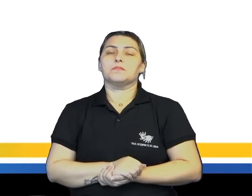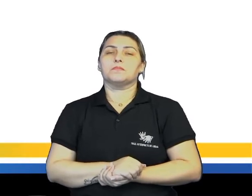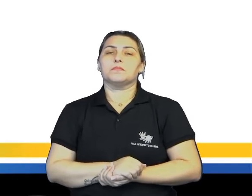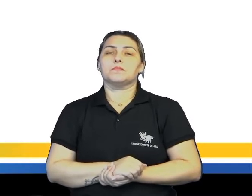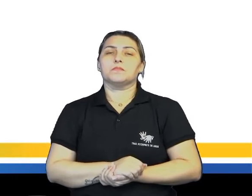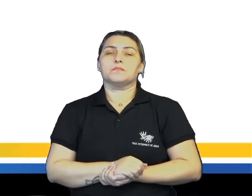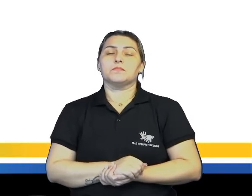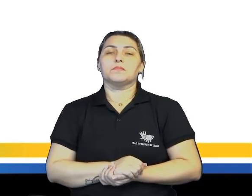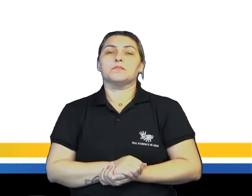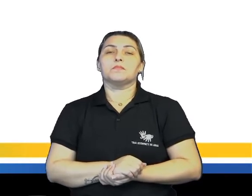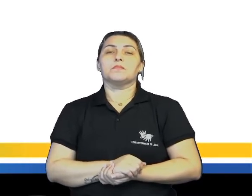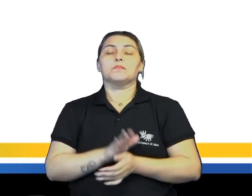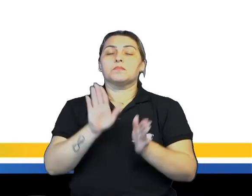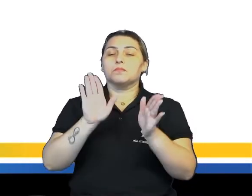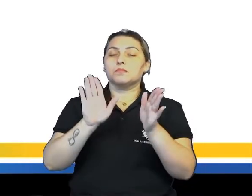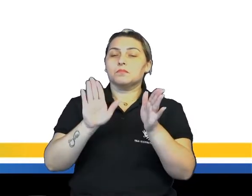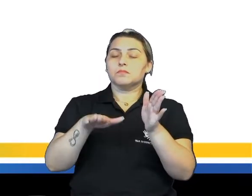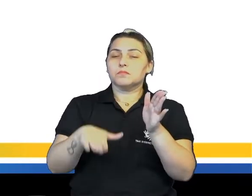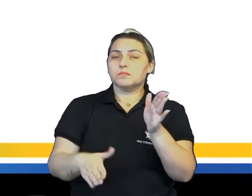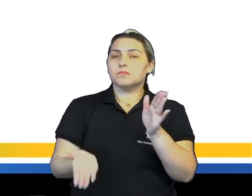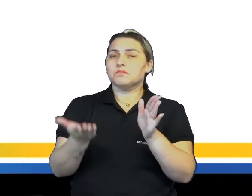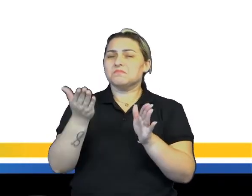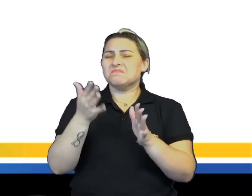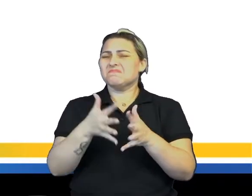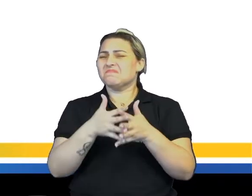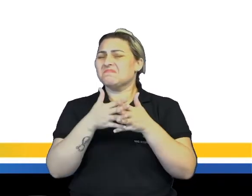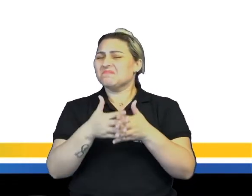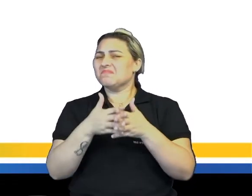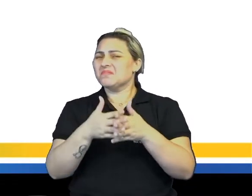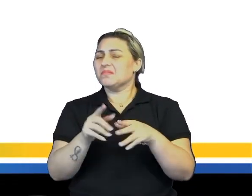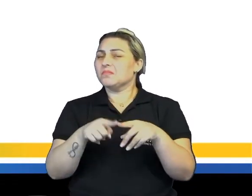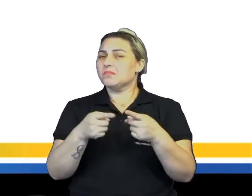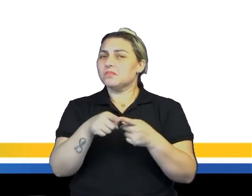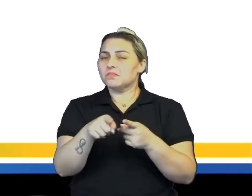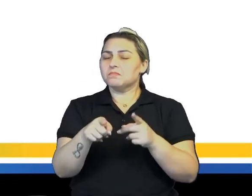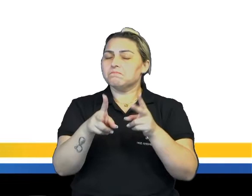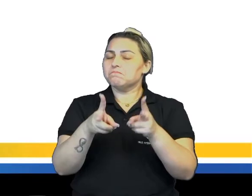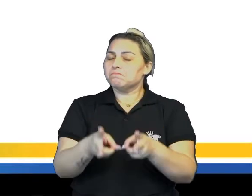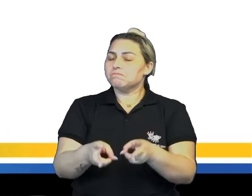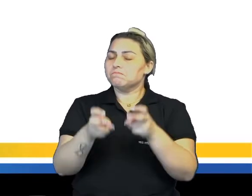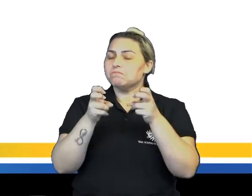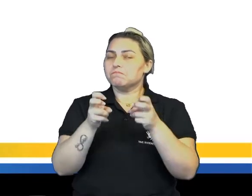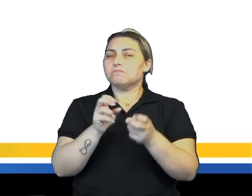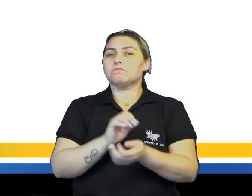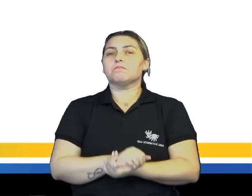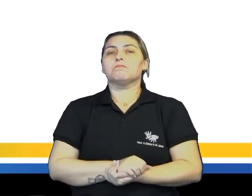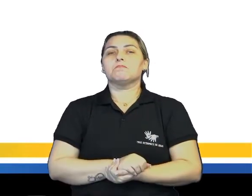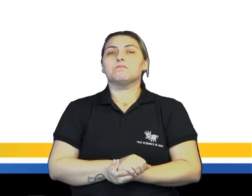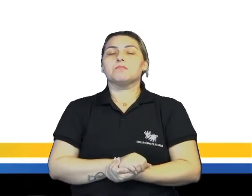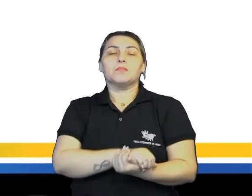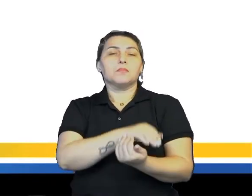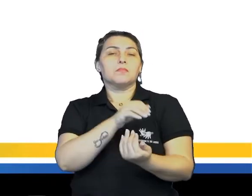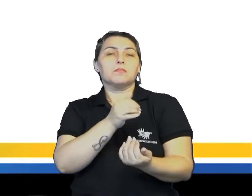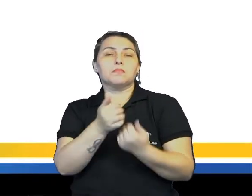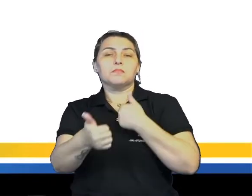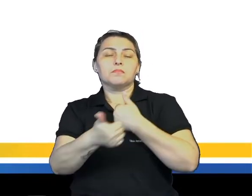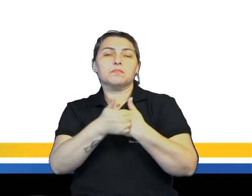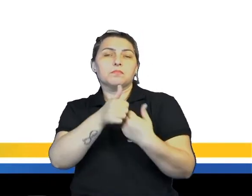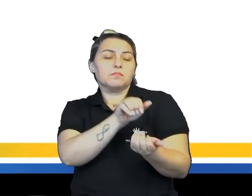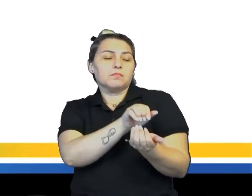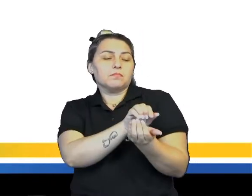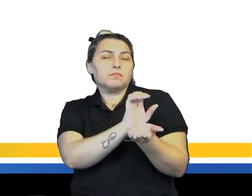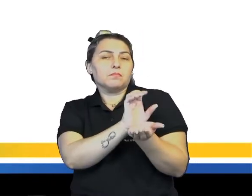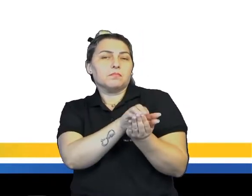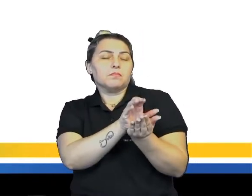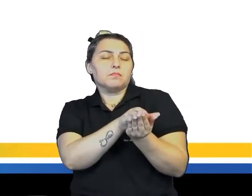o maior e o menor são os que confundem um pouco, mas como vocês podem ver do ladinho do jacaré, como eu coloquei para